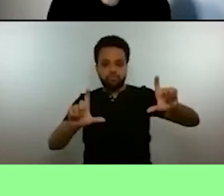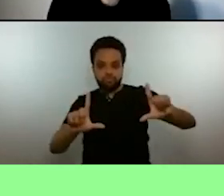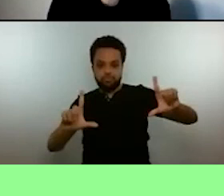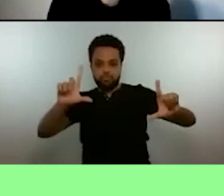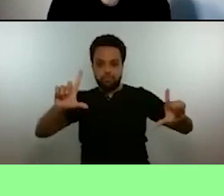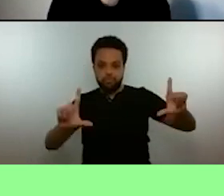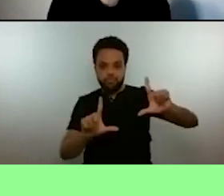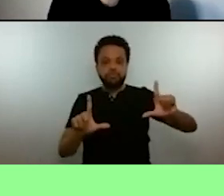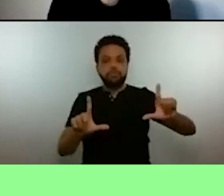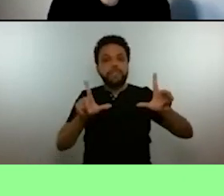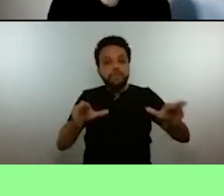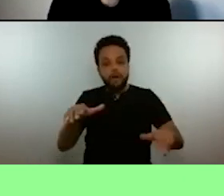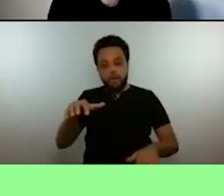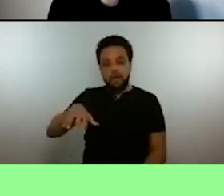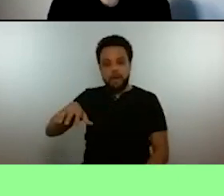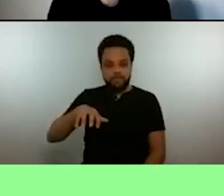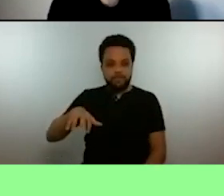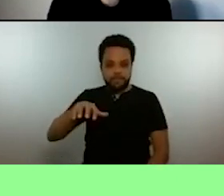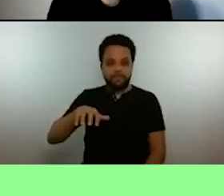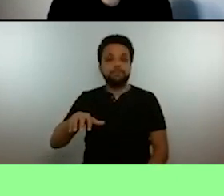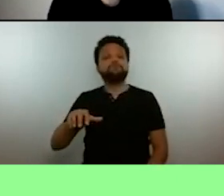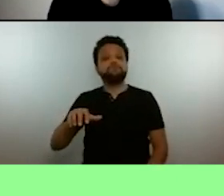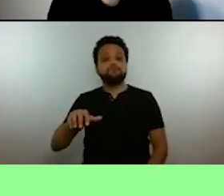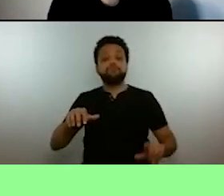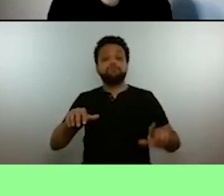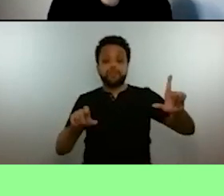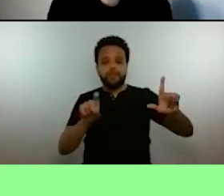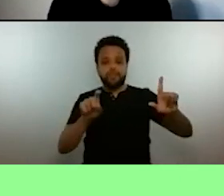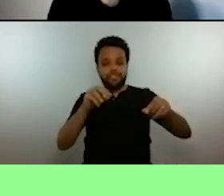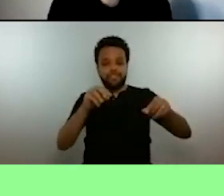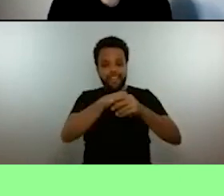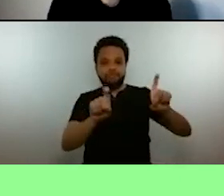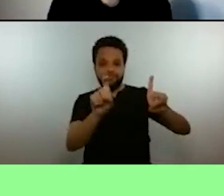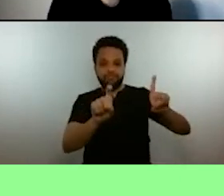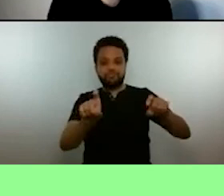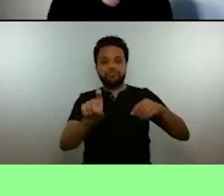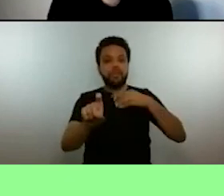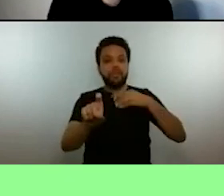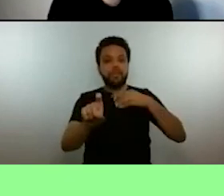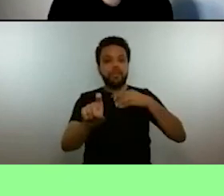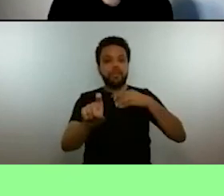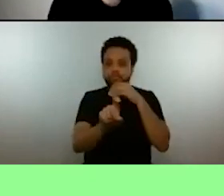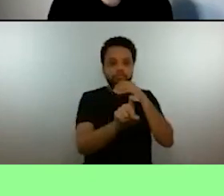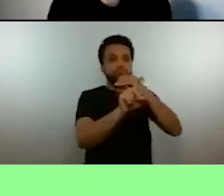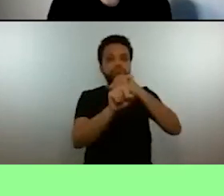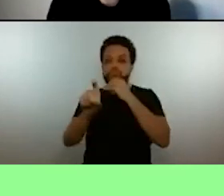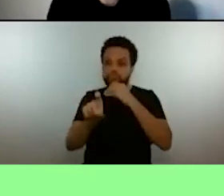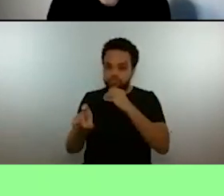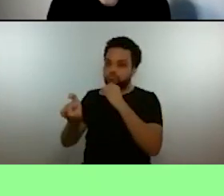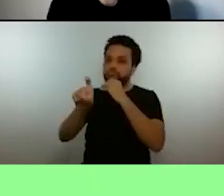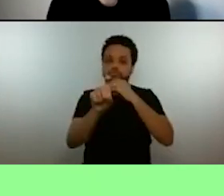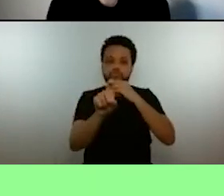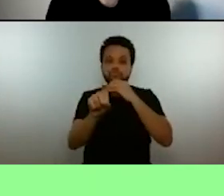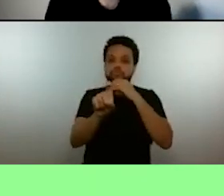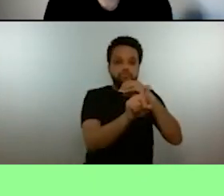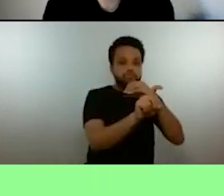mouse, né? Só ali com as setinhas de direita, esquerda, e aí tem o zoom out, zoom in.